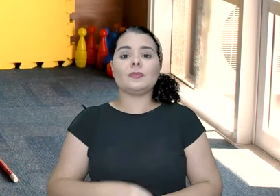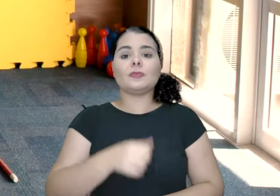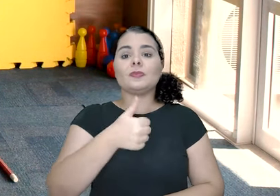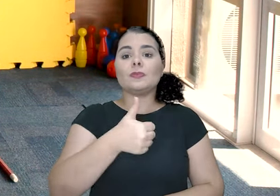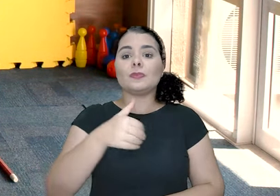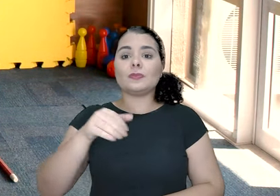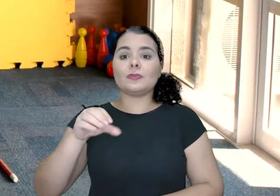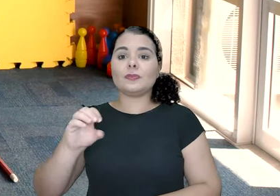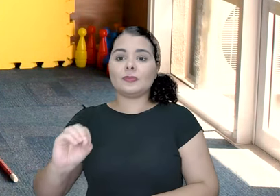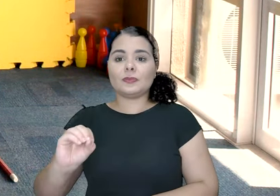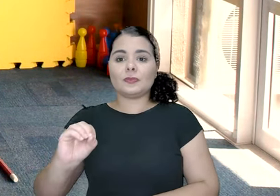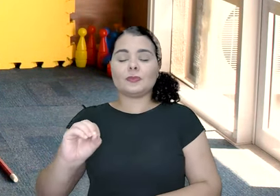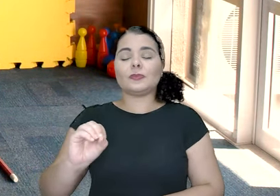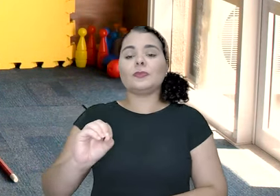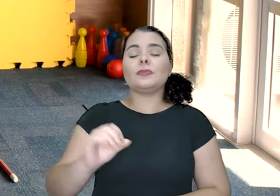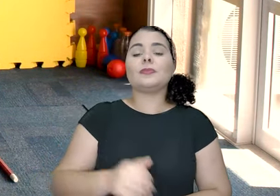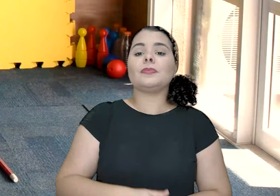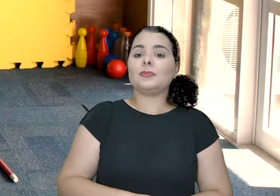dez,